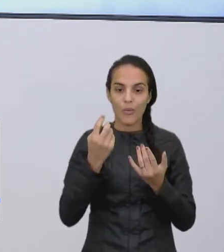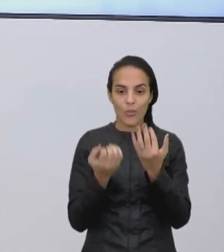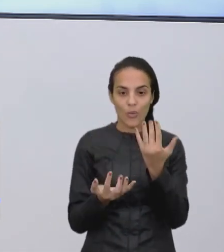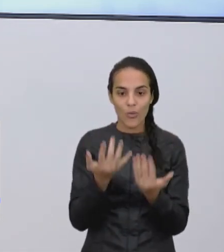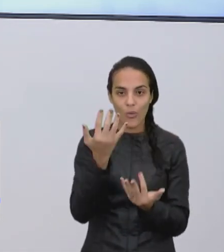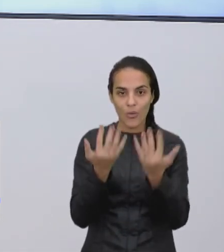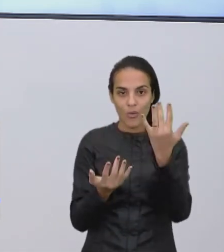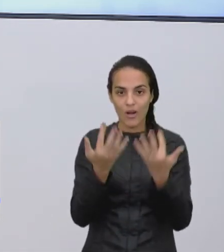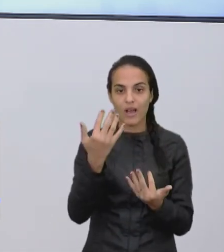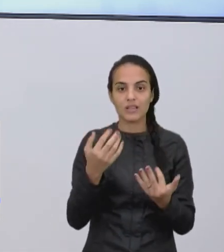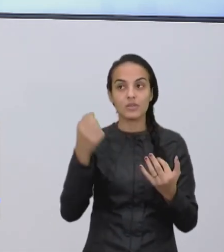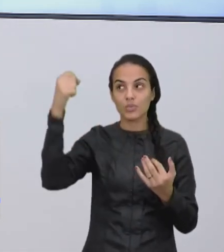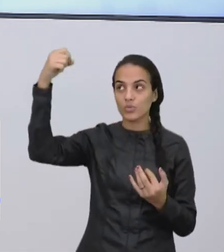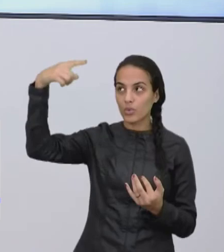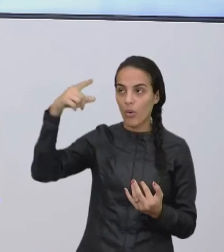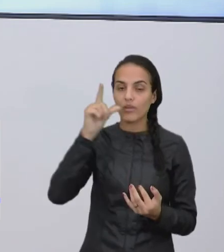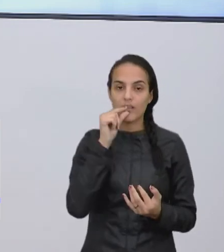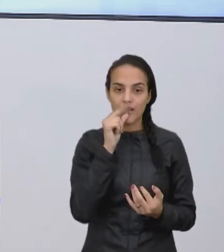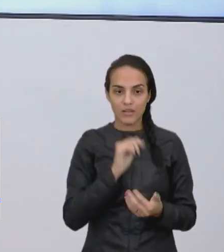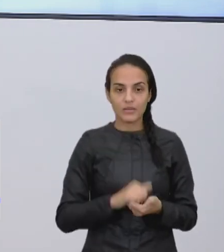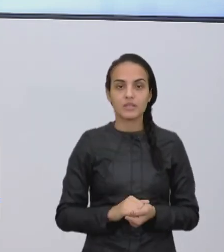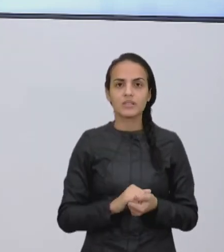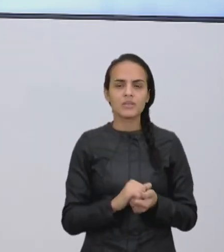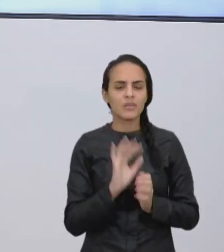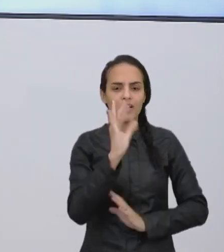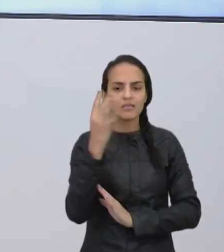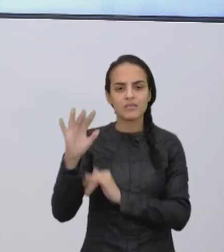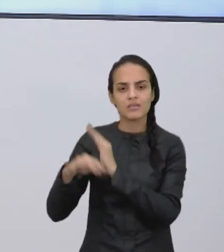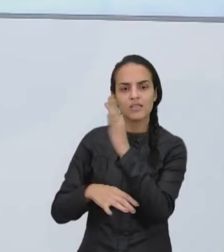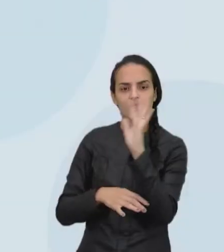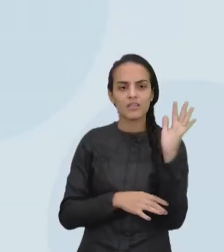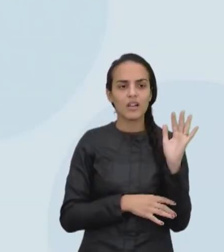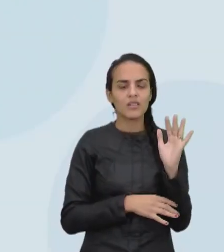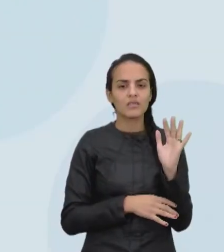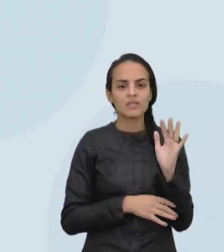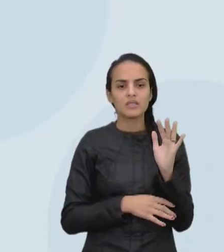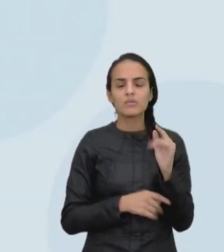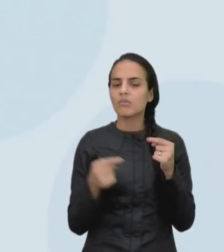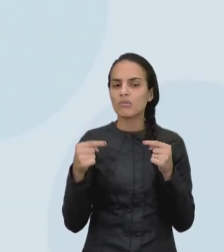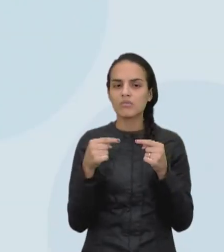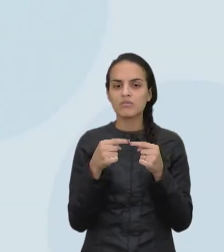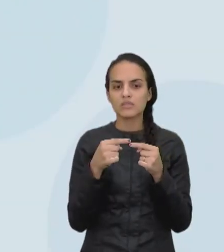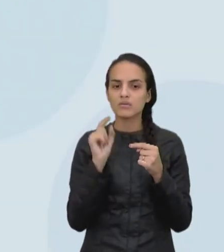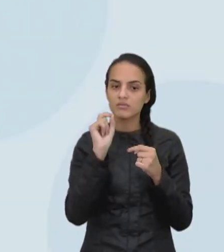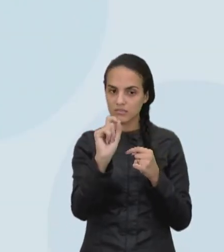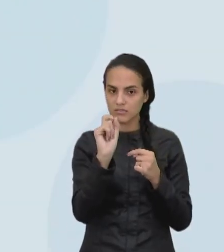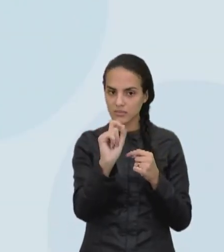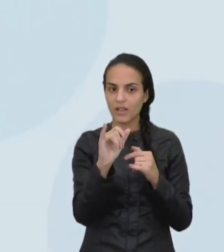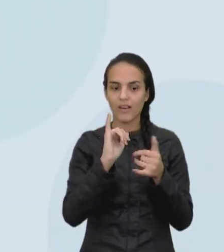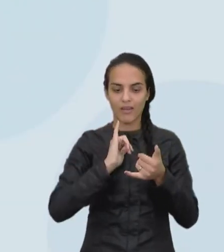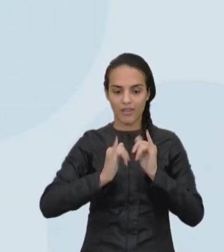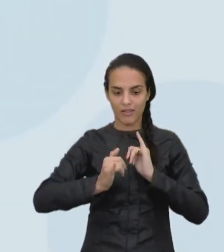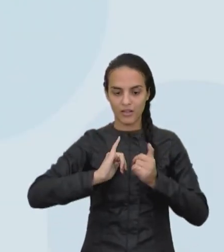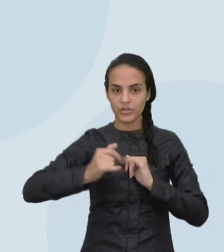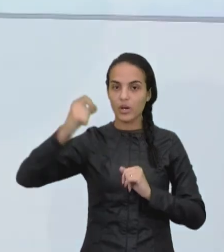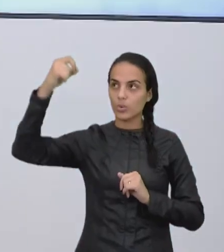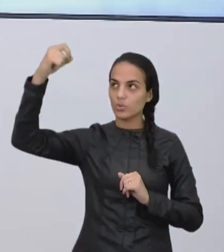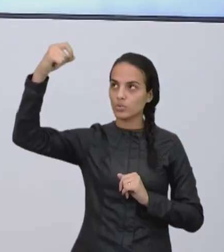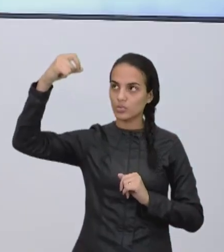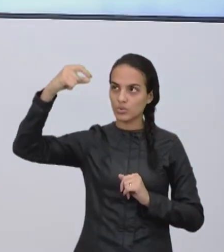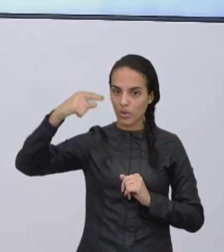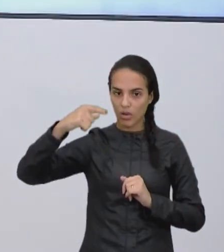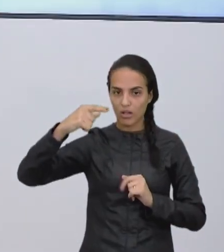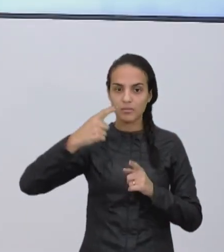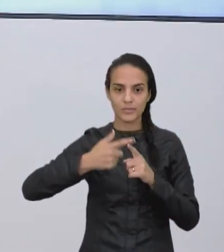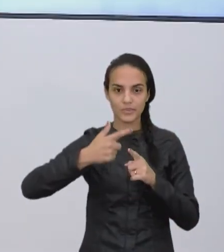e o sol. Aí o que os vegetais fazem? Ele pega, combina energia solar, né, por meio